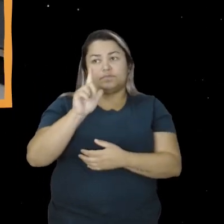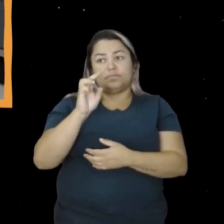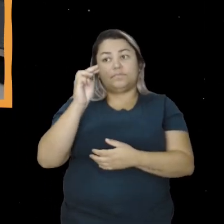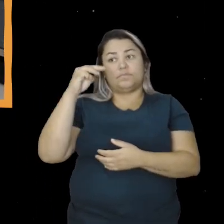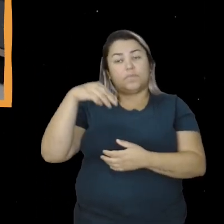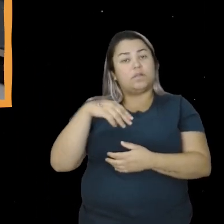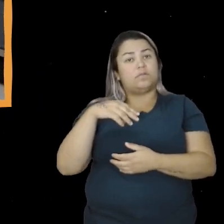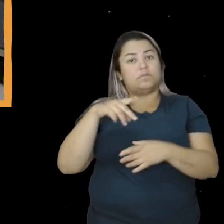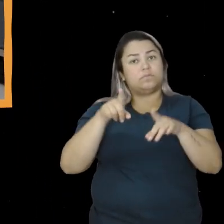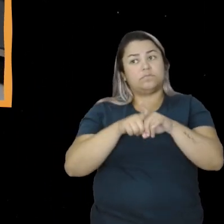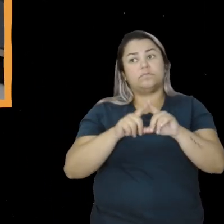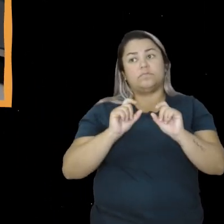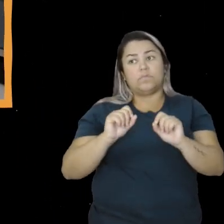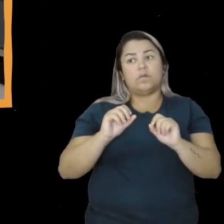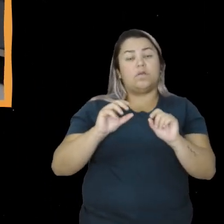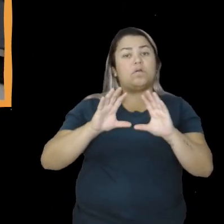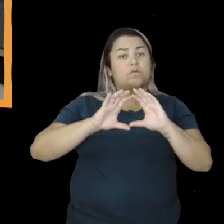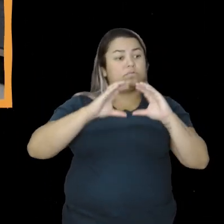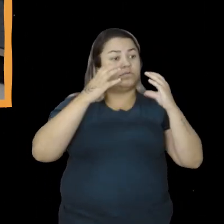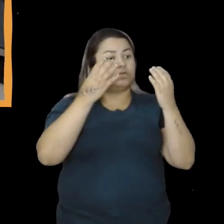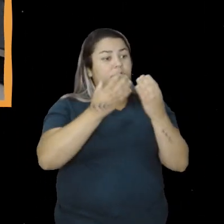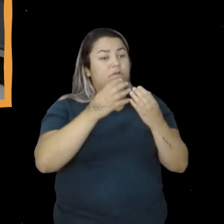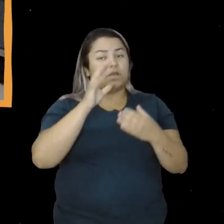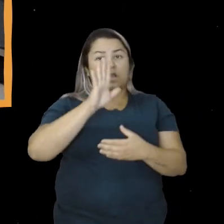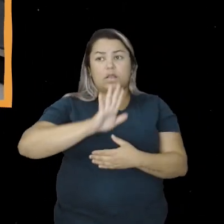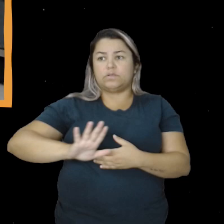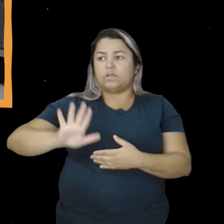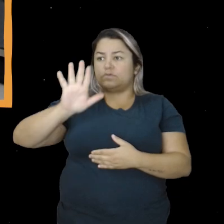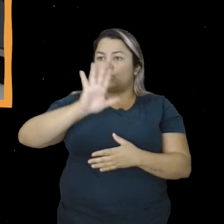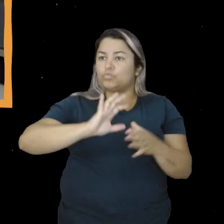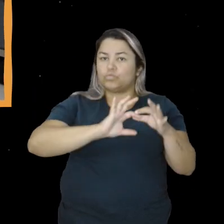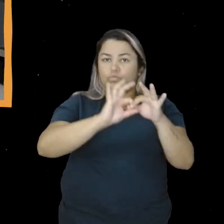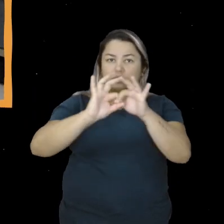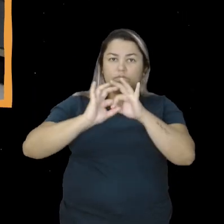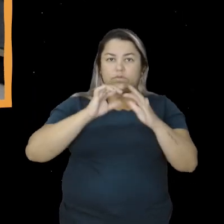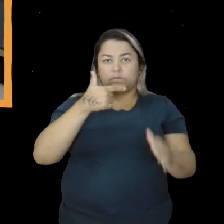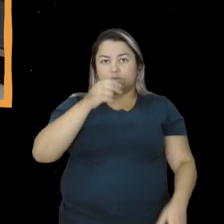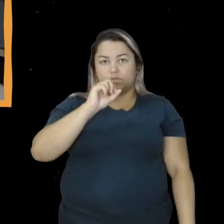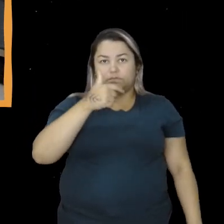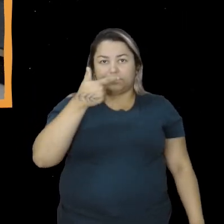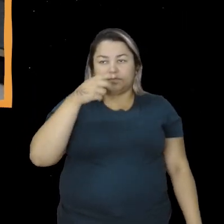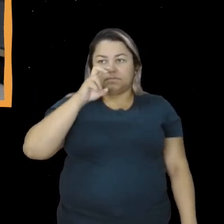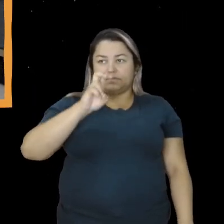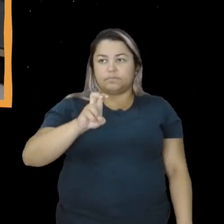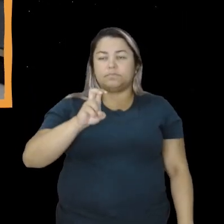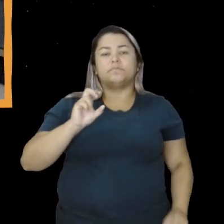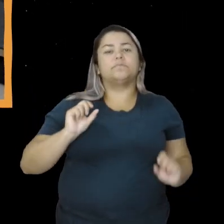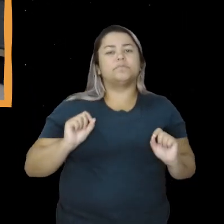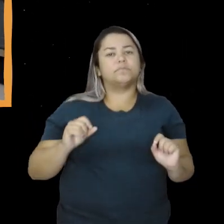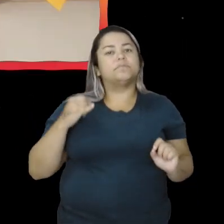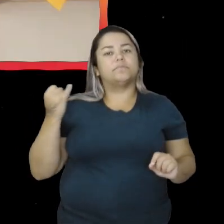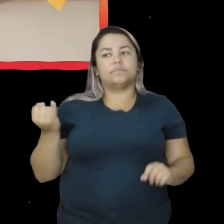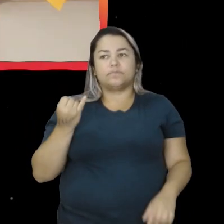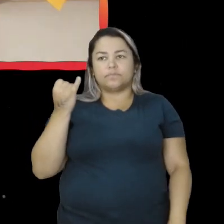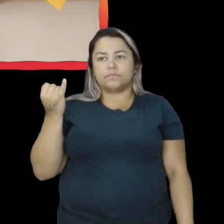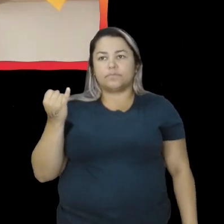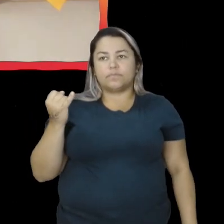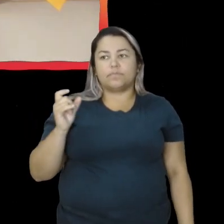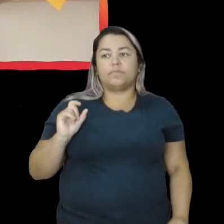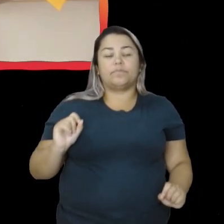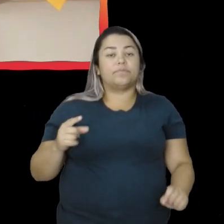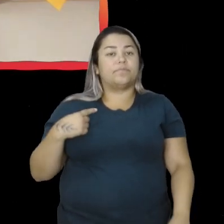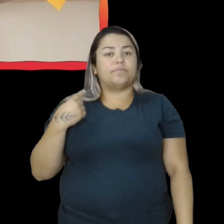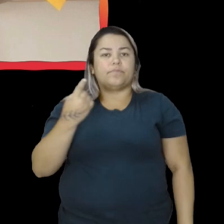do Brasil a sediar uma conferência das Nações Unidas sobre as mudanças climáticas em 2025. Qual que é a importância disso? Pra